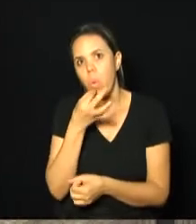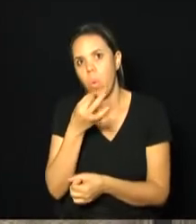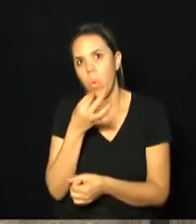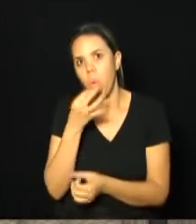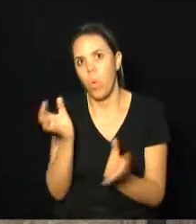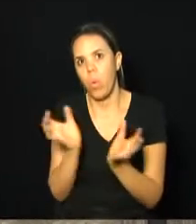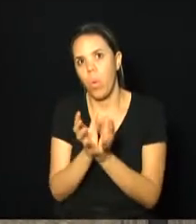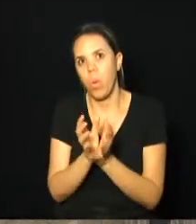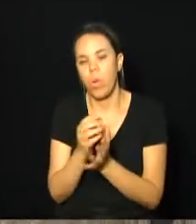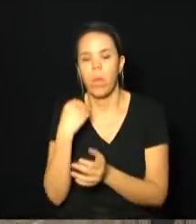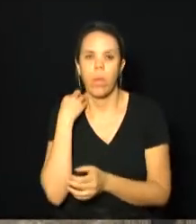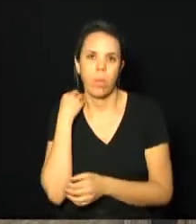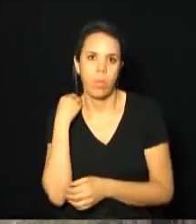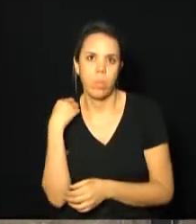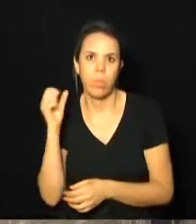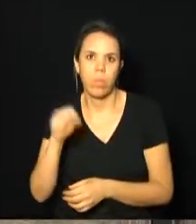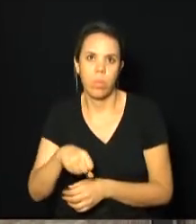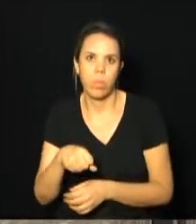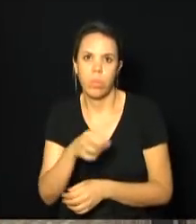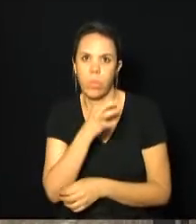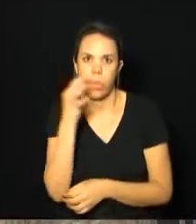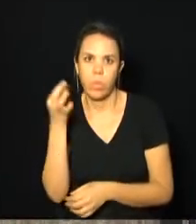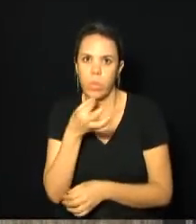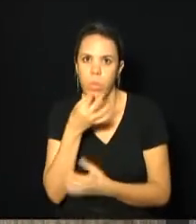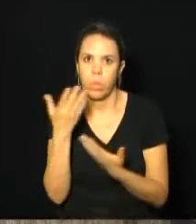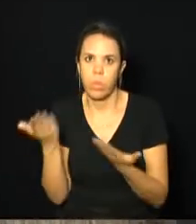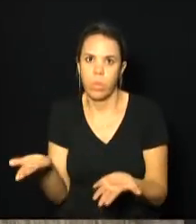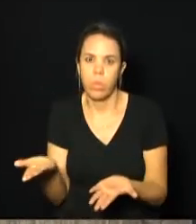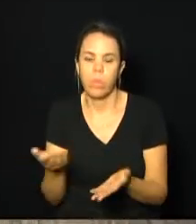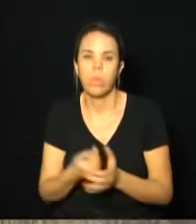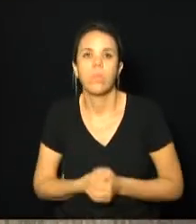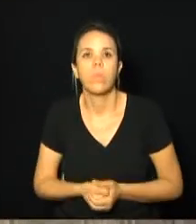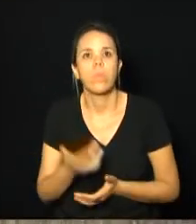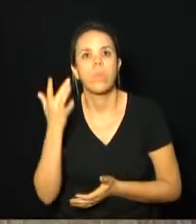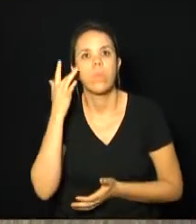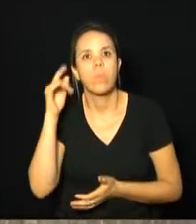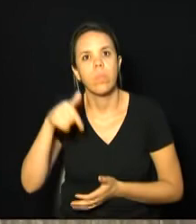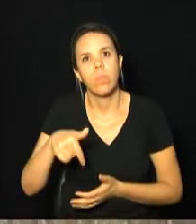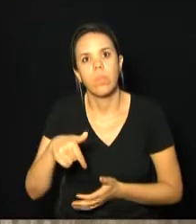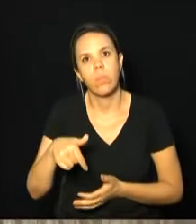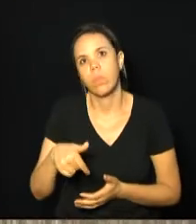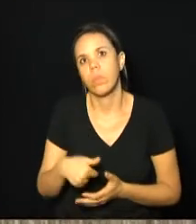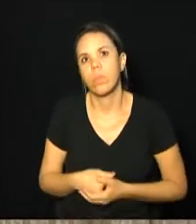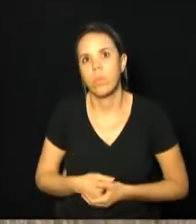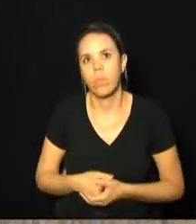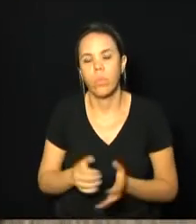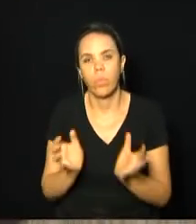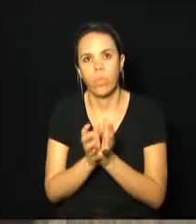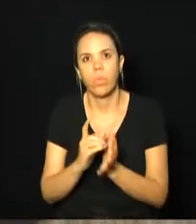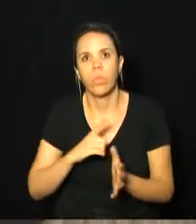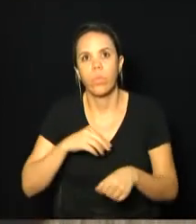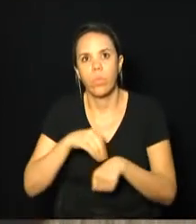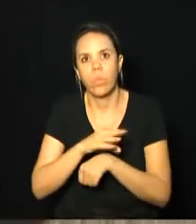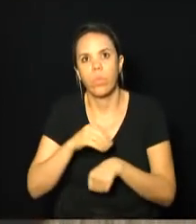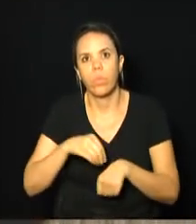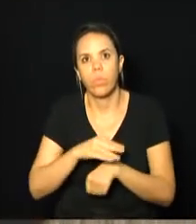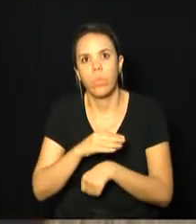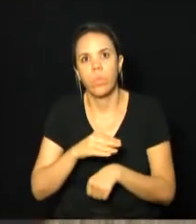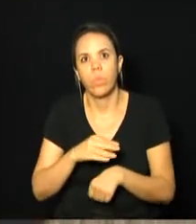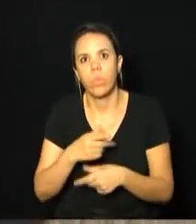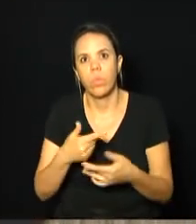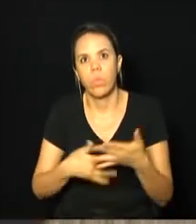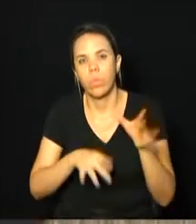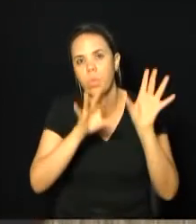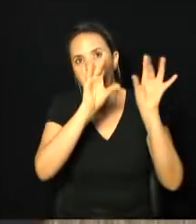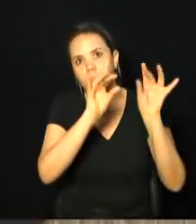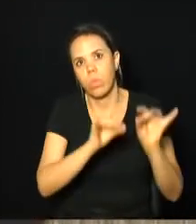comissão, né? Sim, ótimas sugestões, né? Eu acho que essa comissão tem trazido muitos